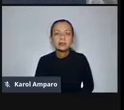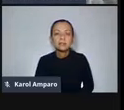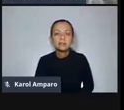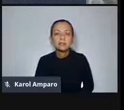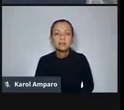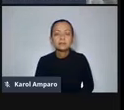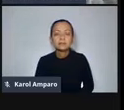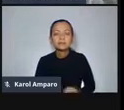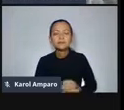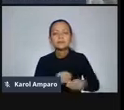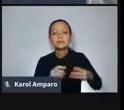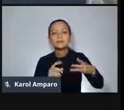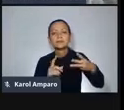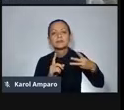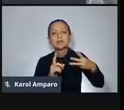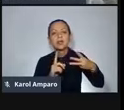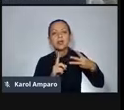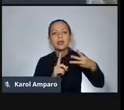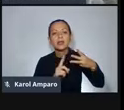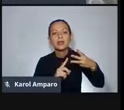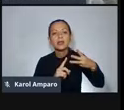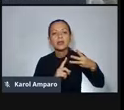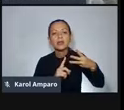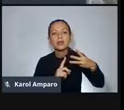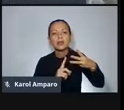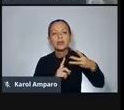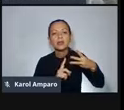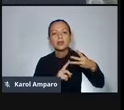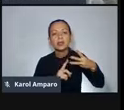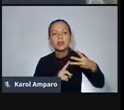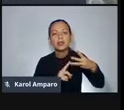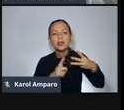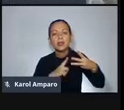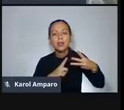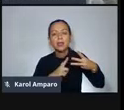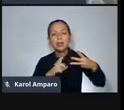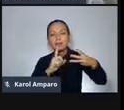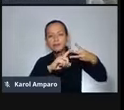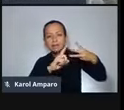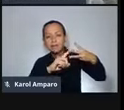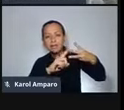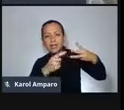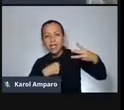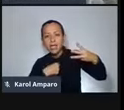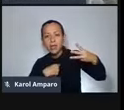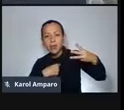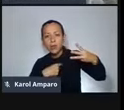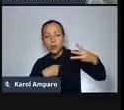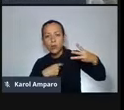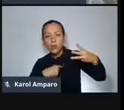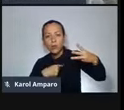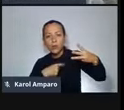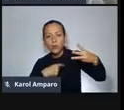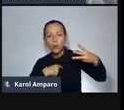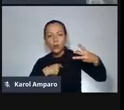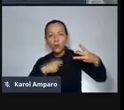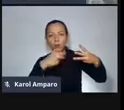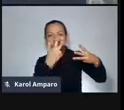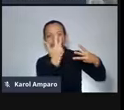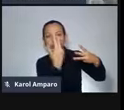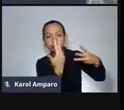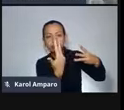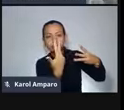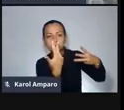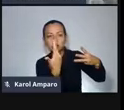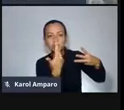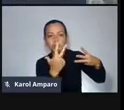faz uma fala e depois fala outra. E nessa segunda edição aqui, eu estou aqui dando a cabeçada e o Ayrton Pradella, o irmão do mestre Pradella, né?